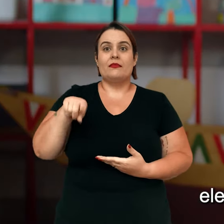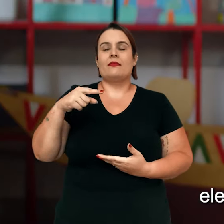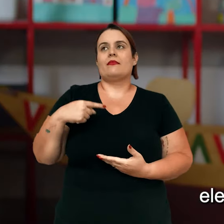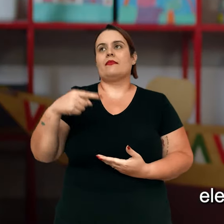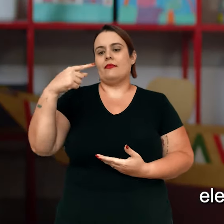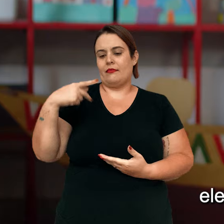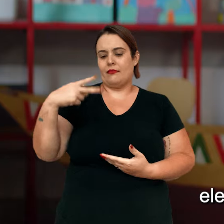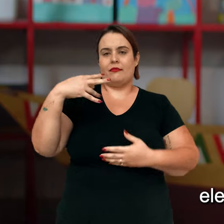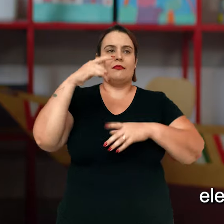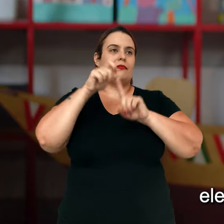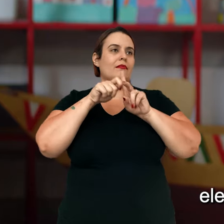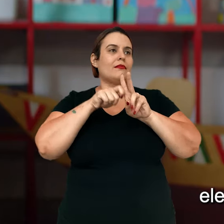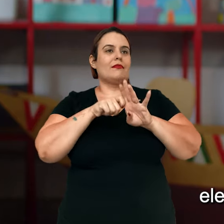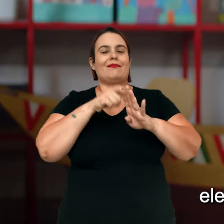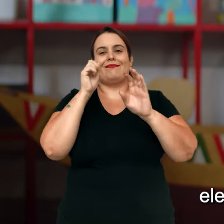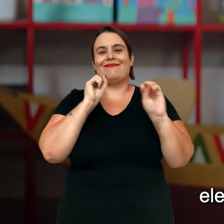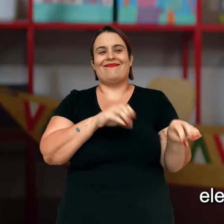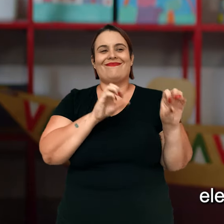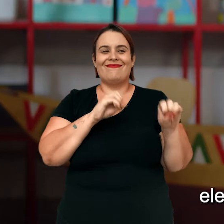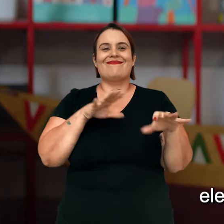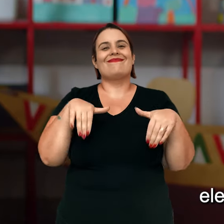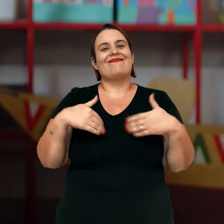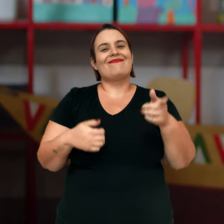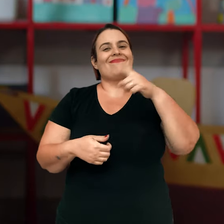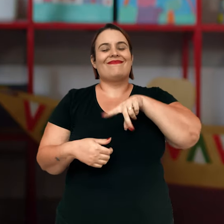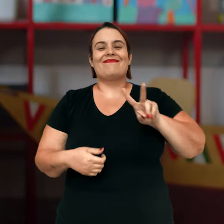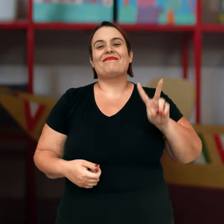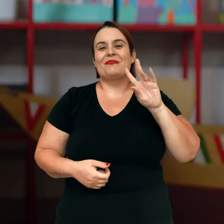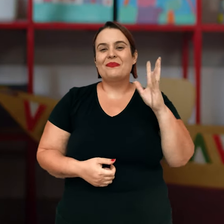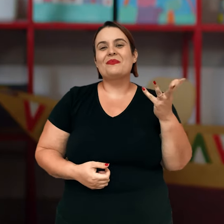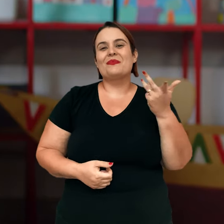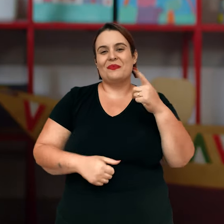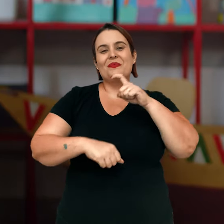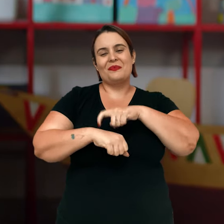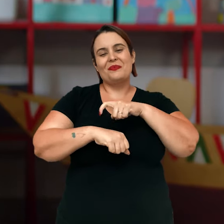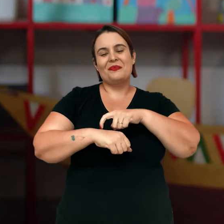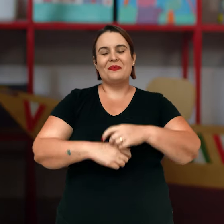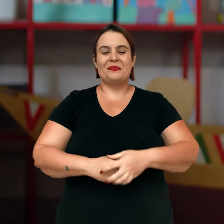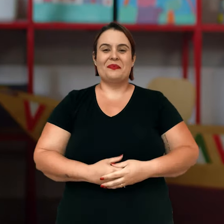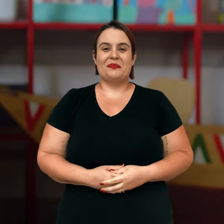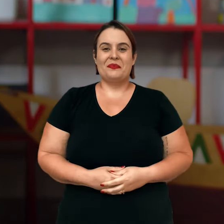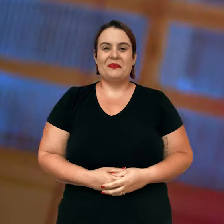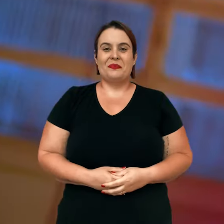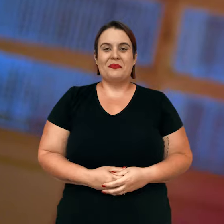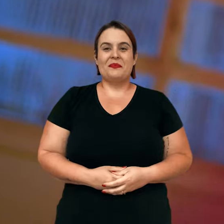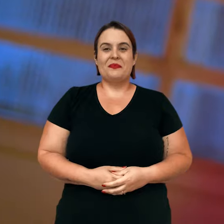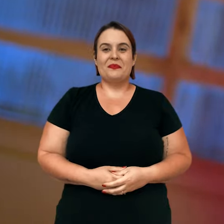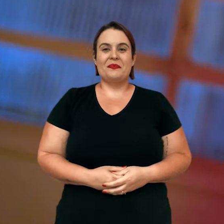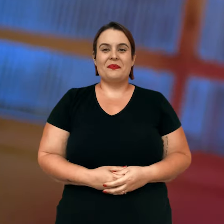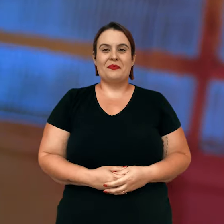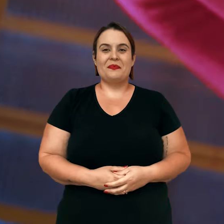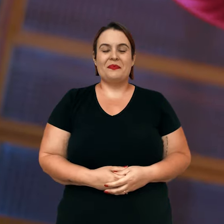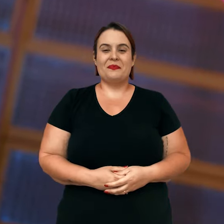ficaram semanas, meses ensaiando, então eles valorizaram muito aquele momento. Uma mulher de óculos